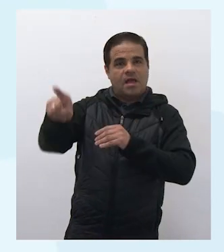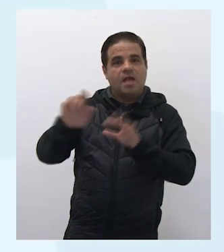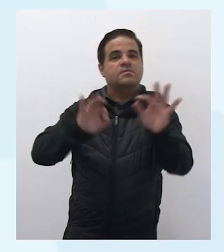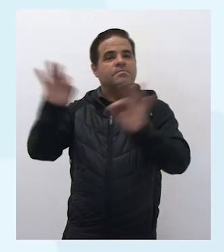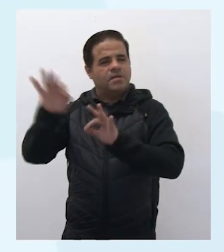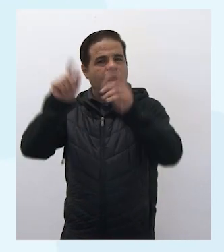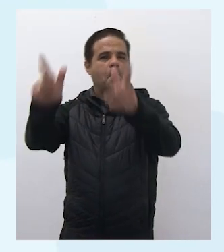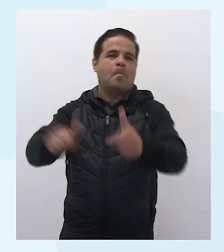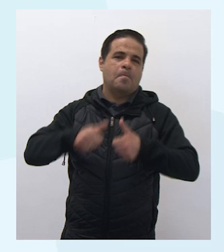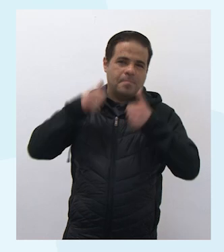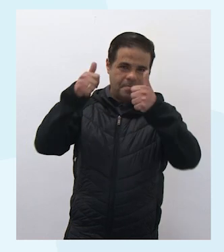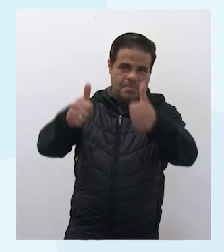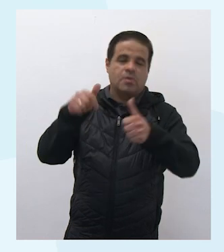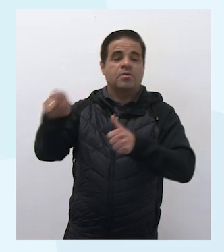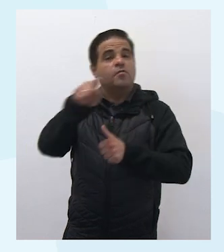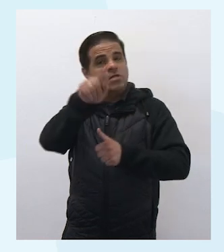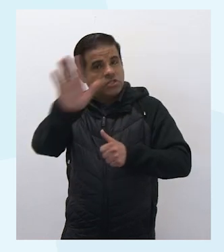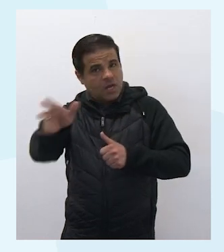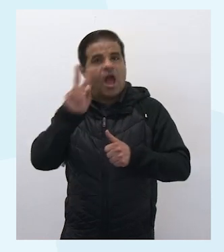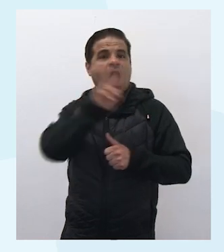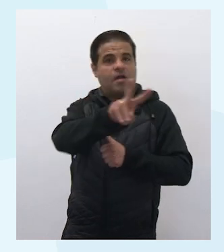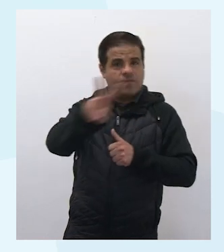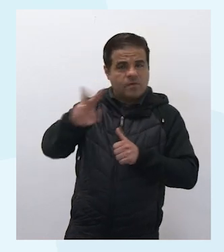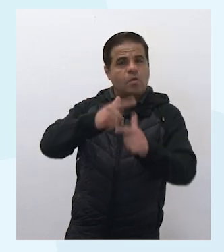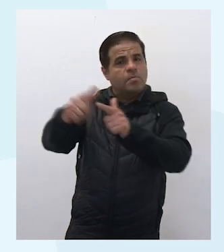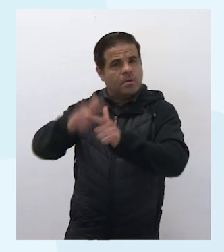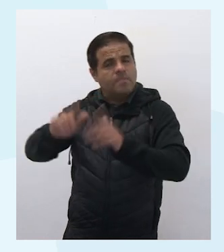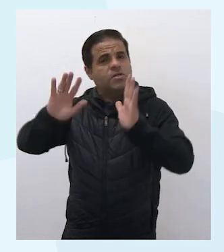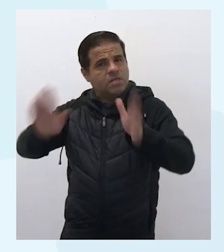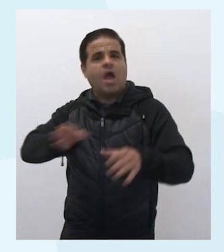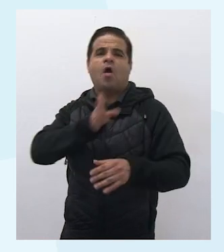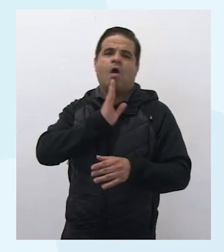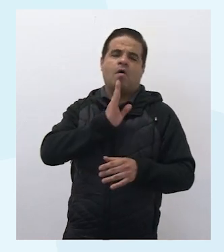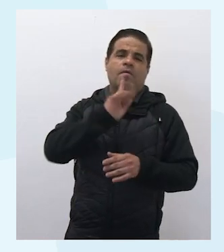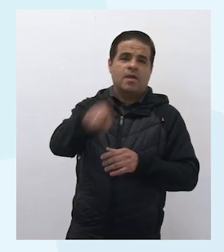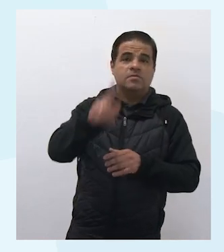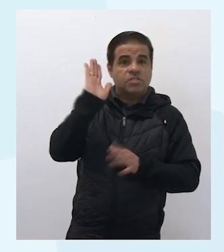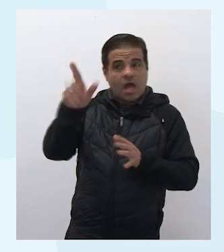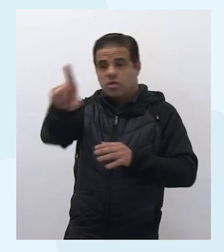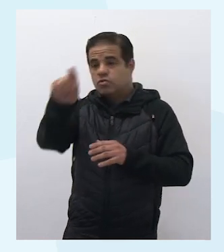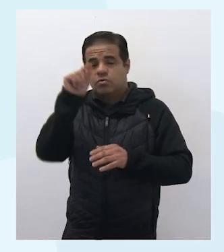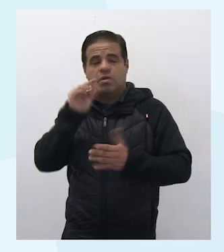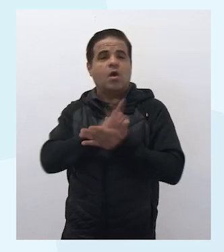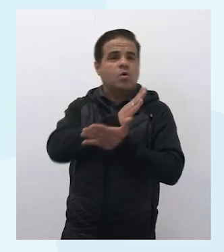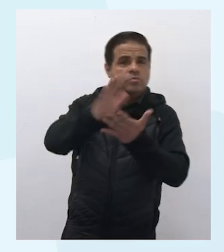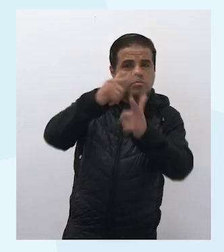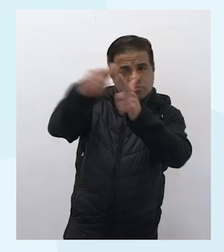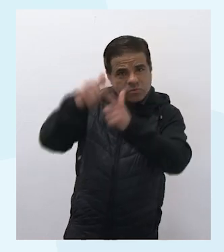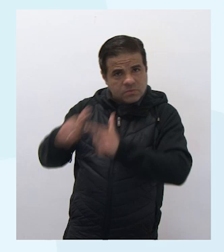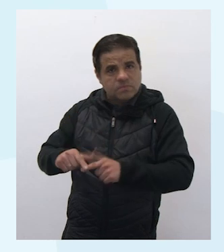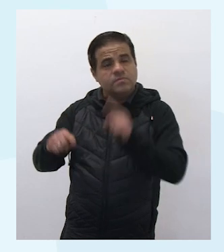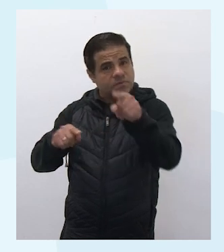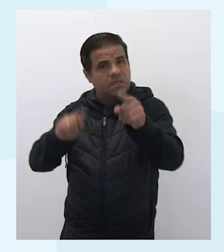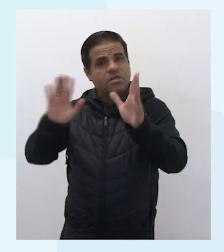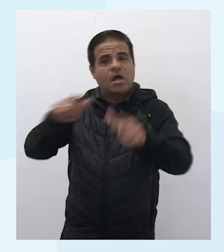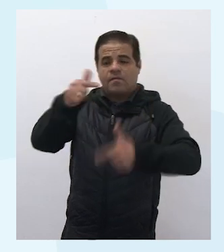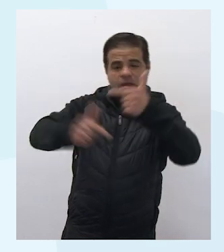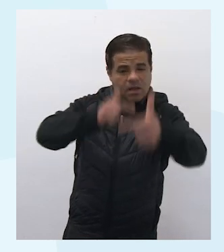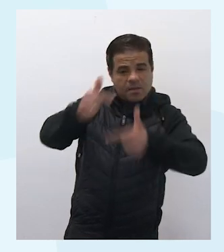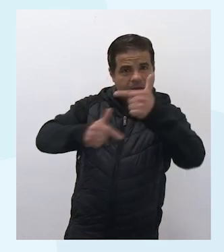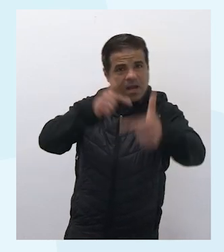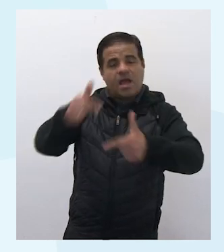plano de melhoria. Você já viu qual o problema, você já escolheu alguns problemas que você vai